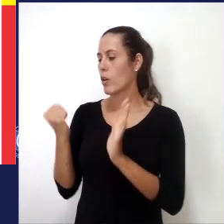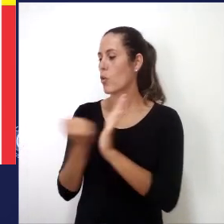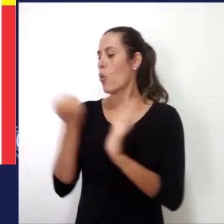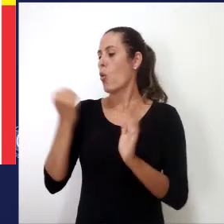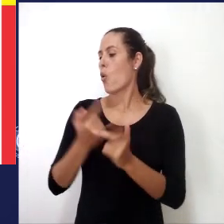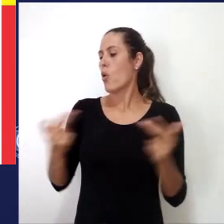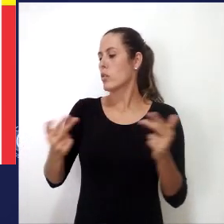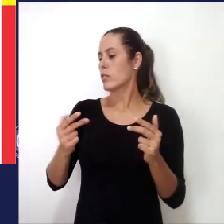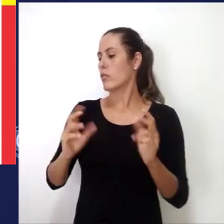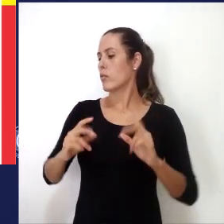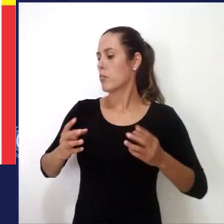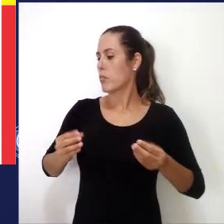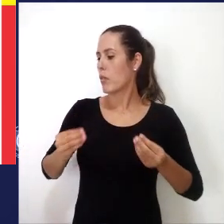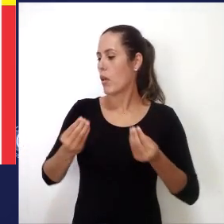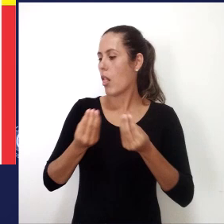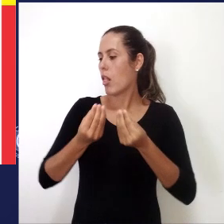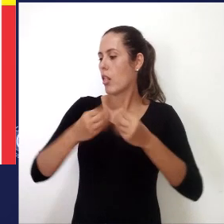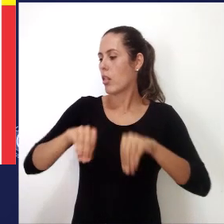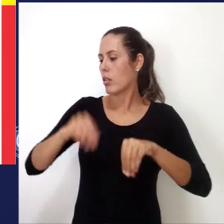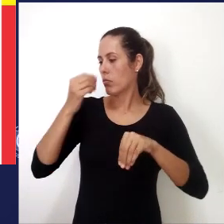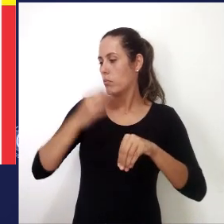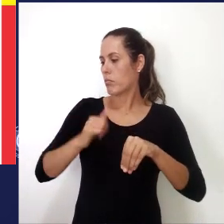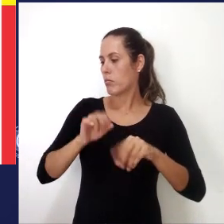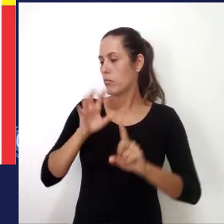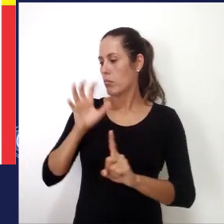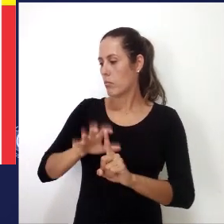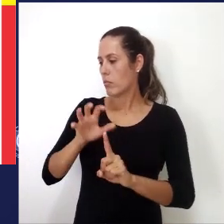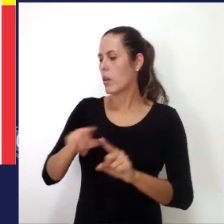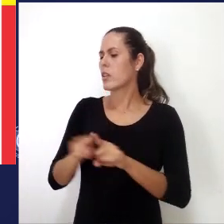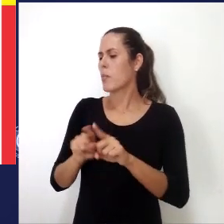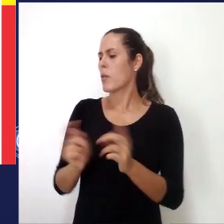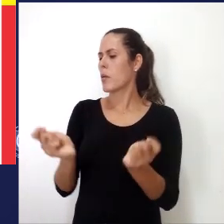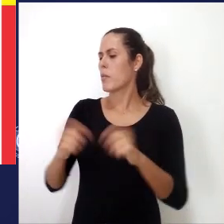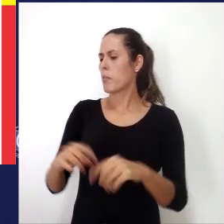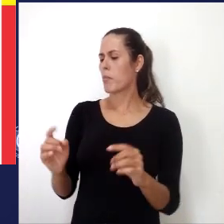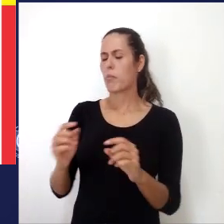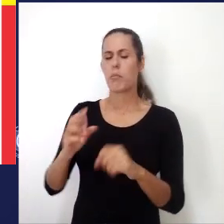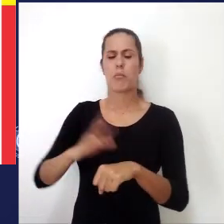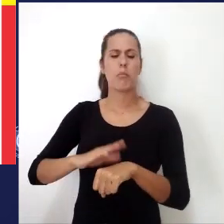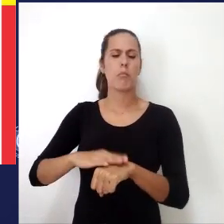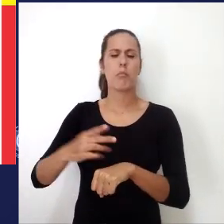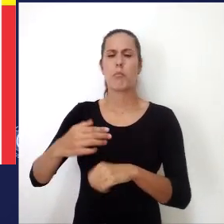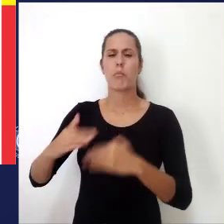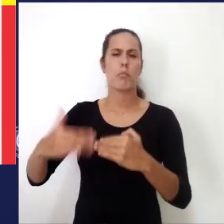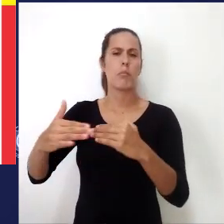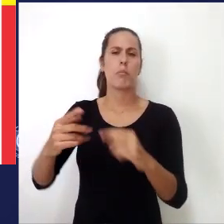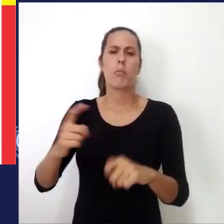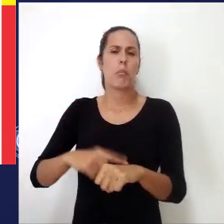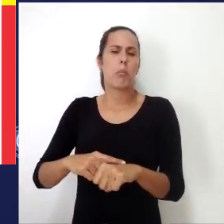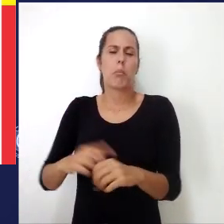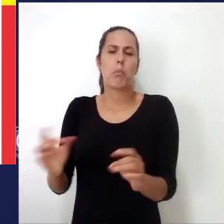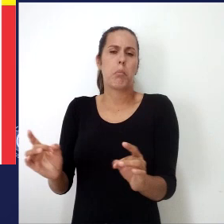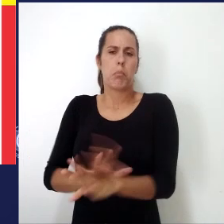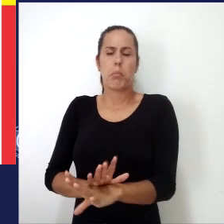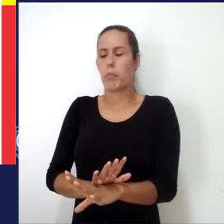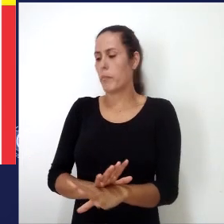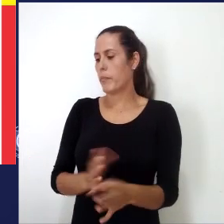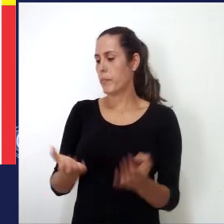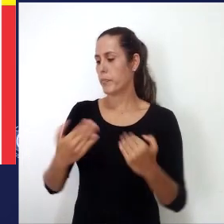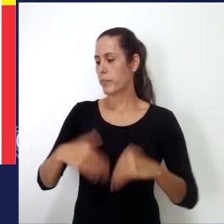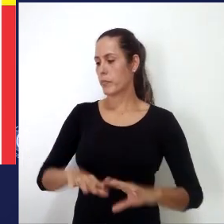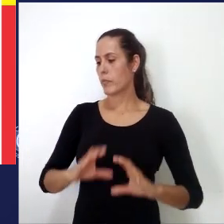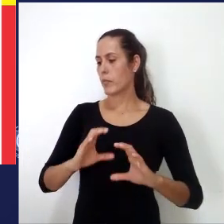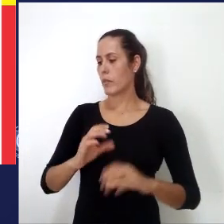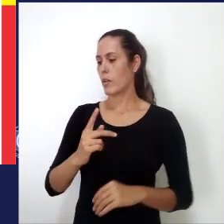são conhecidas, né? Elas são cessadas, as causas, e cessam aí os seus efeitos. As pragmáticas,